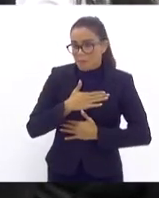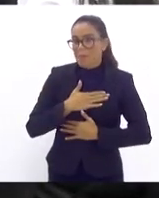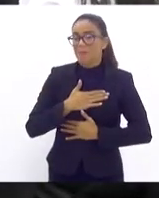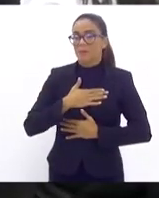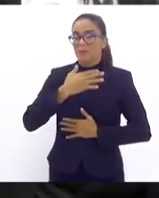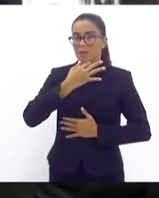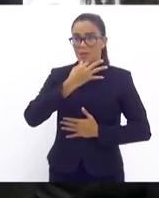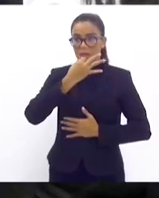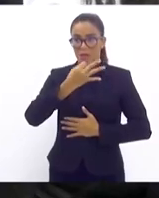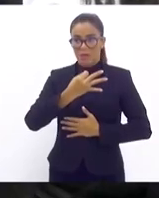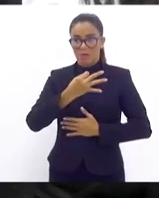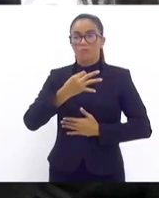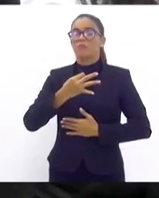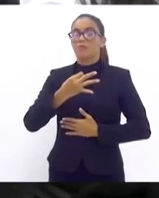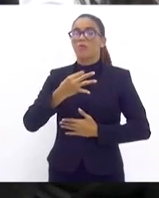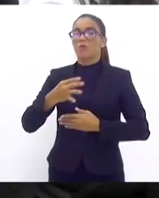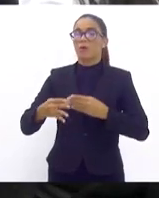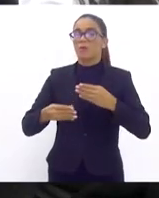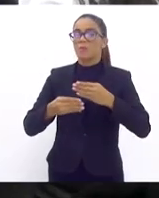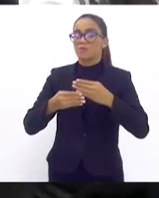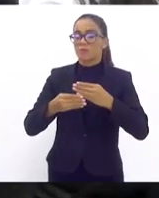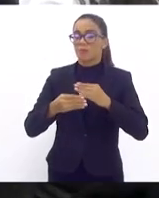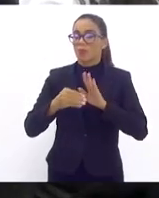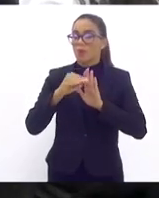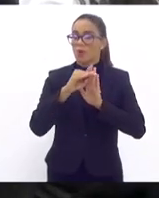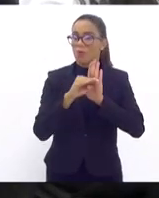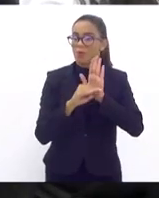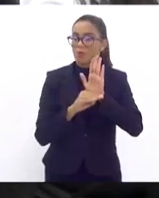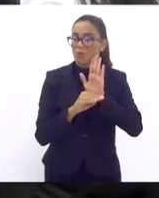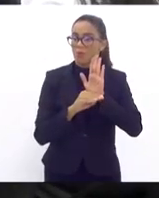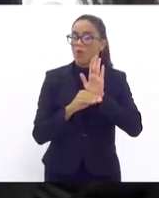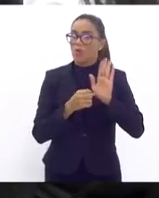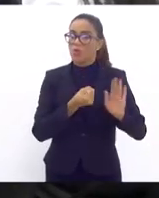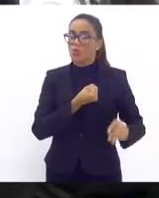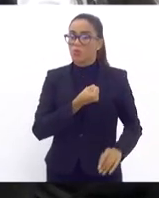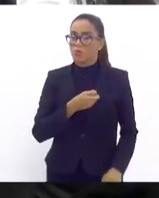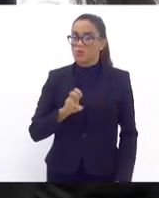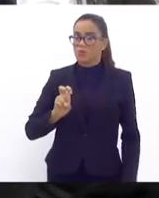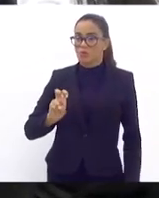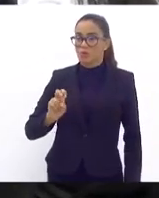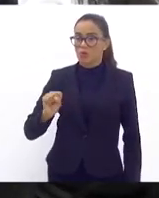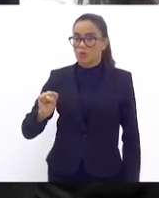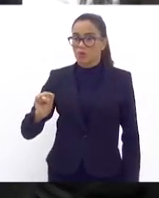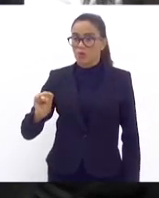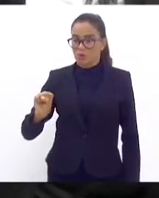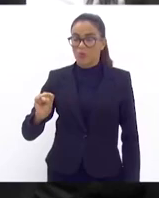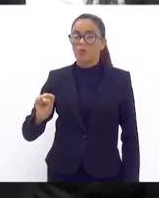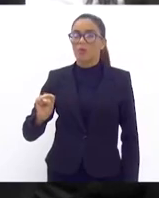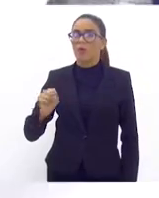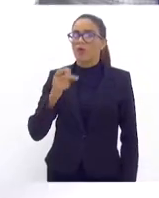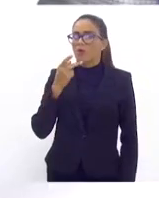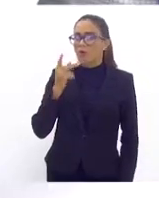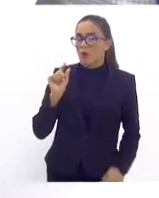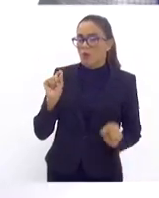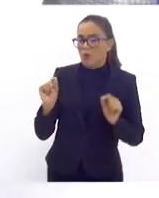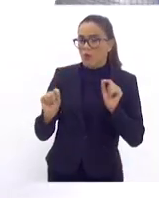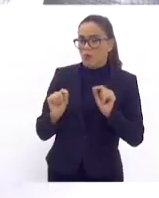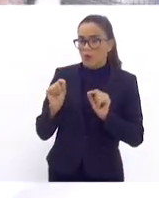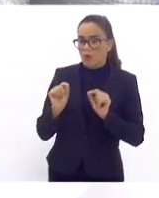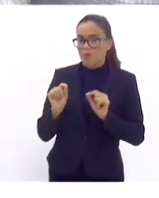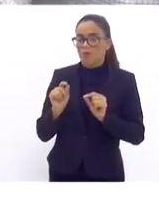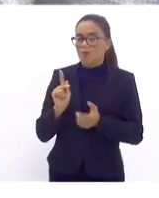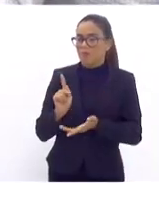faz uma observação sobre o 58, deputado Pedro Ricardo. Perfeito. E diz o seguinte, que, na